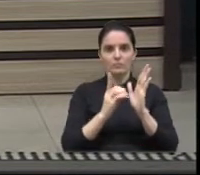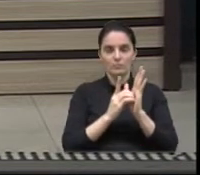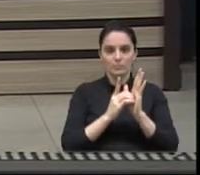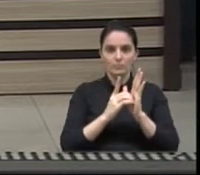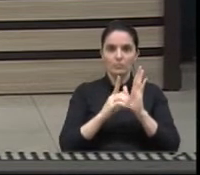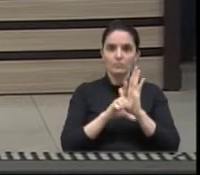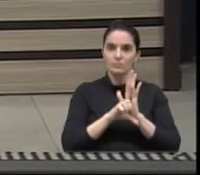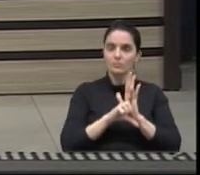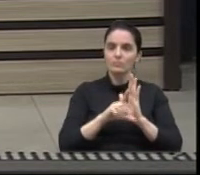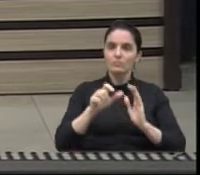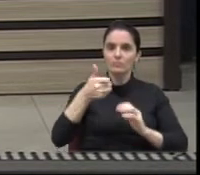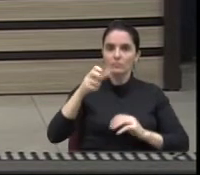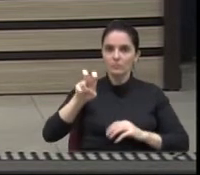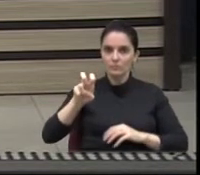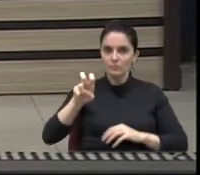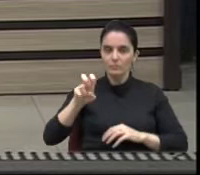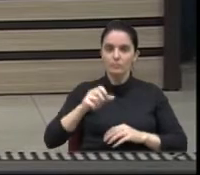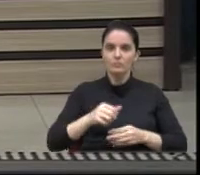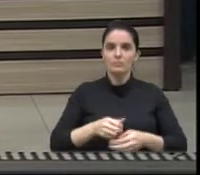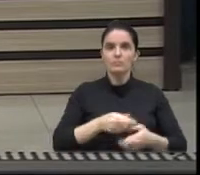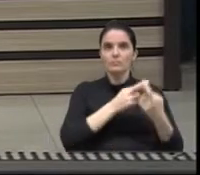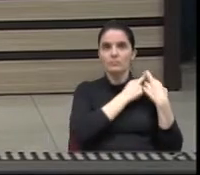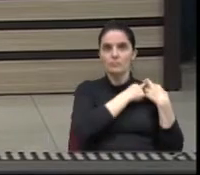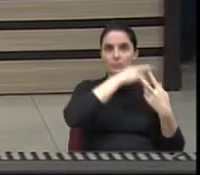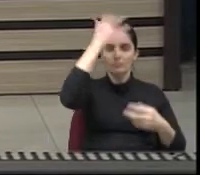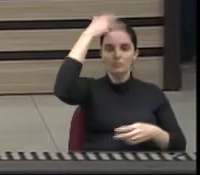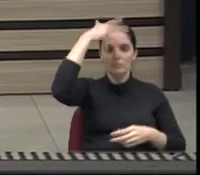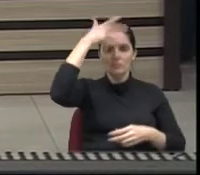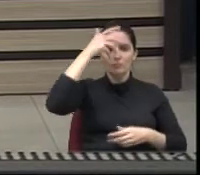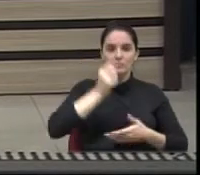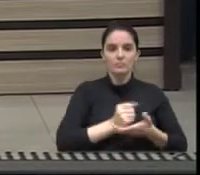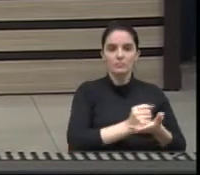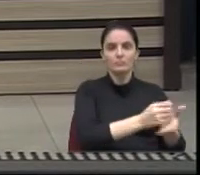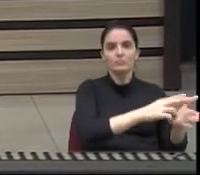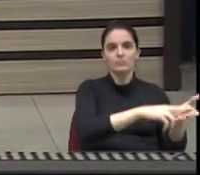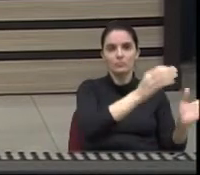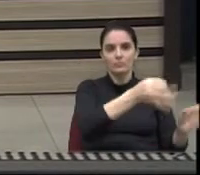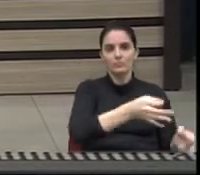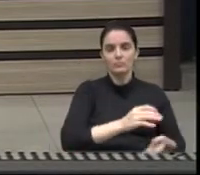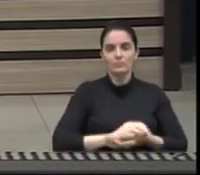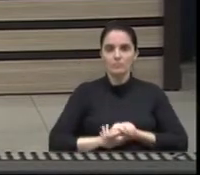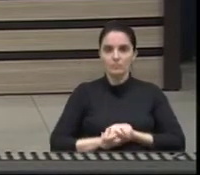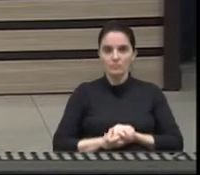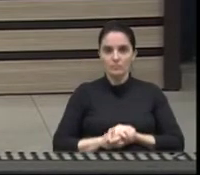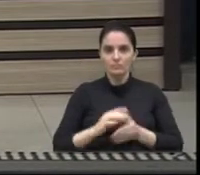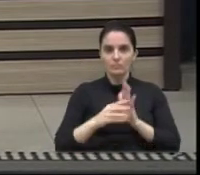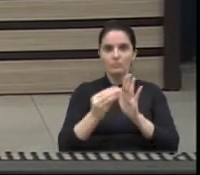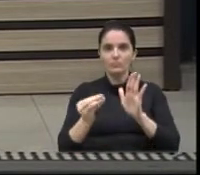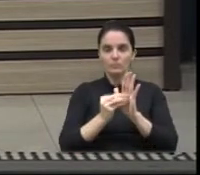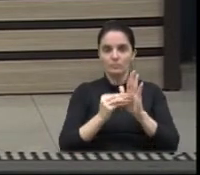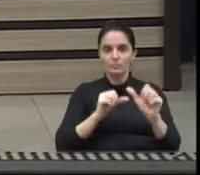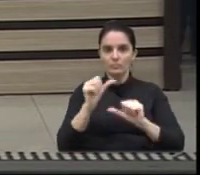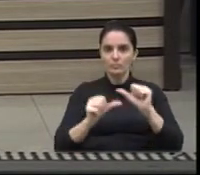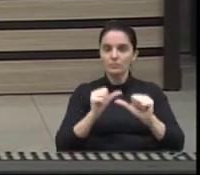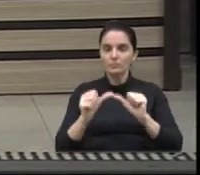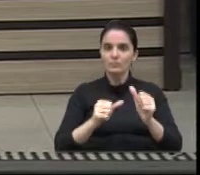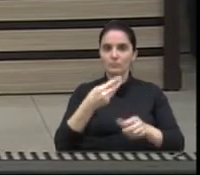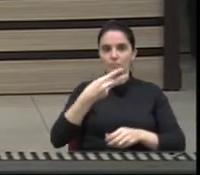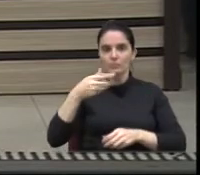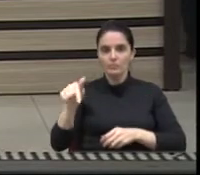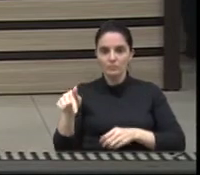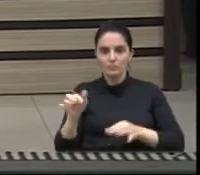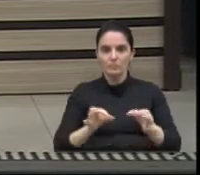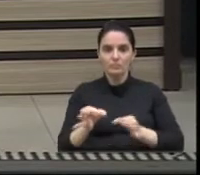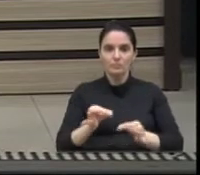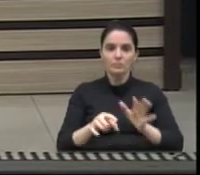número 15/2017, Érica Tanque. As comissões competentes. Emenda modificativa número 37 ao